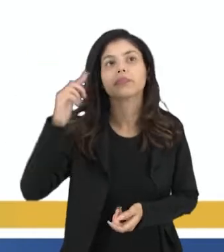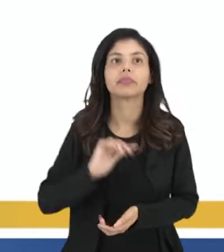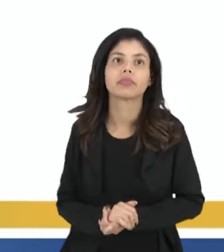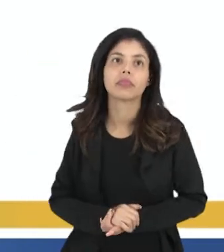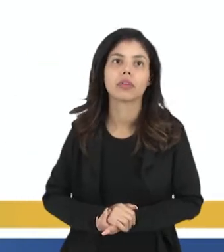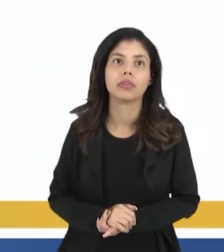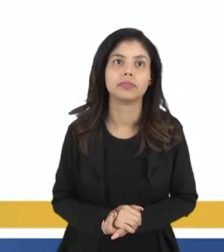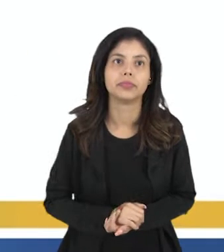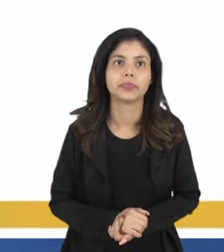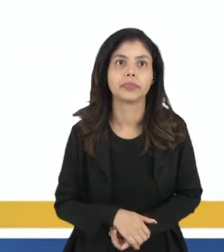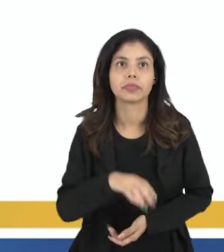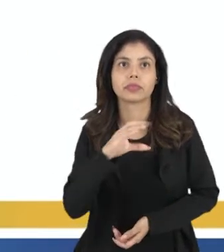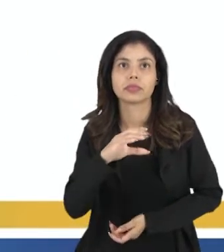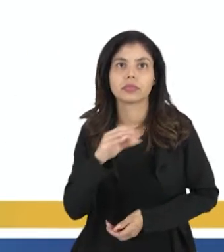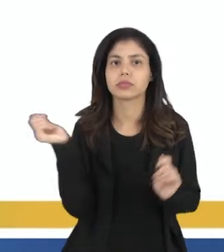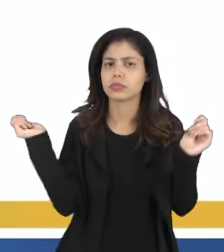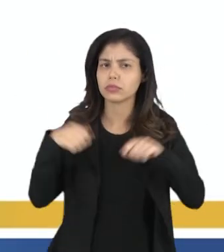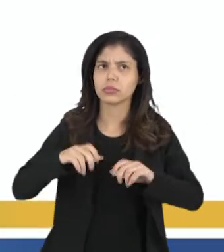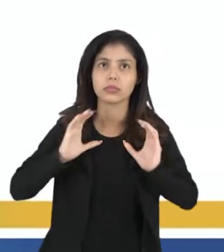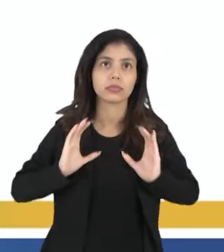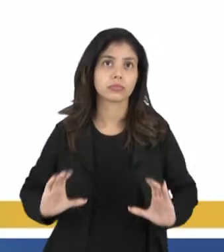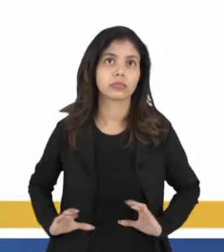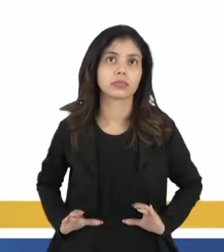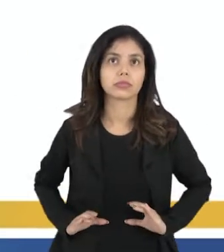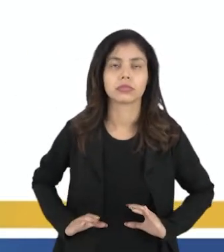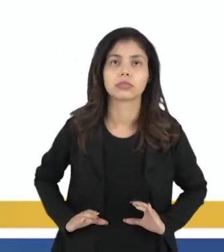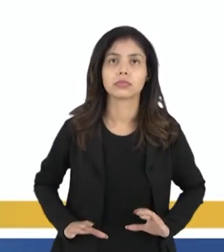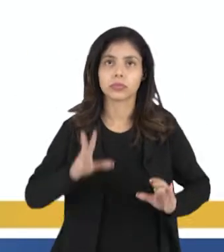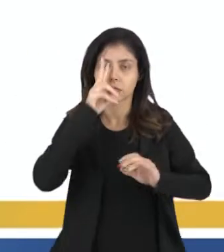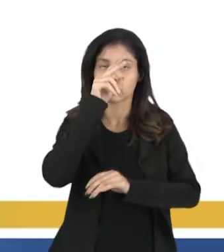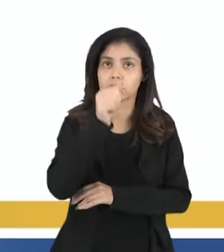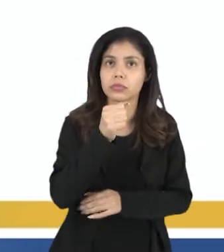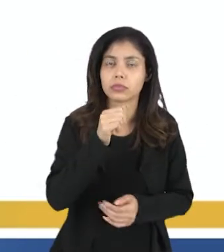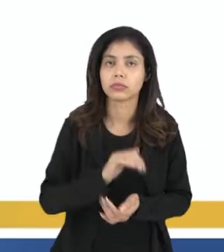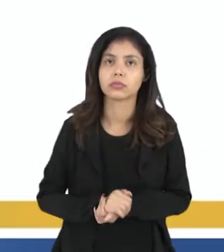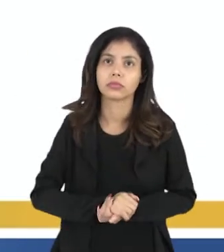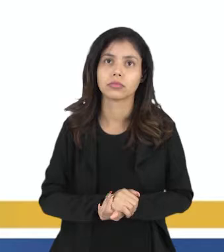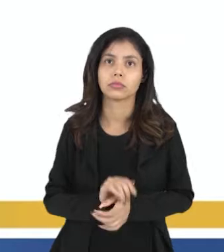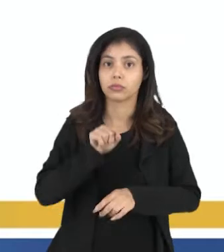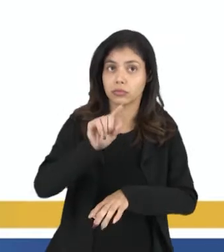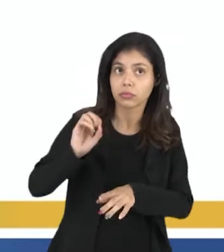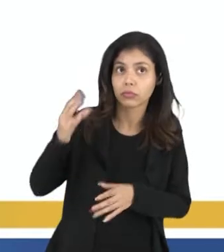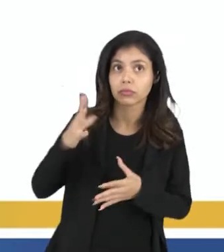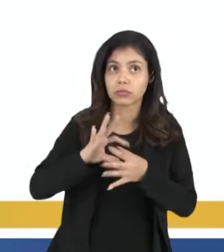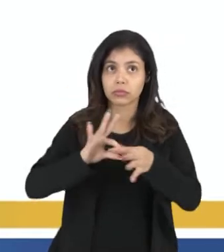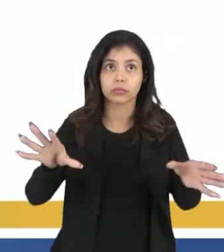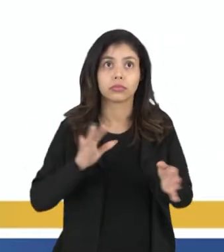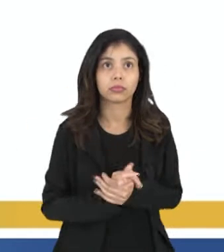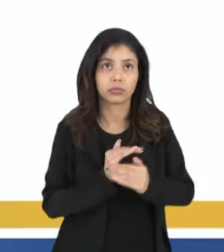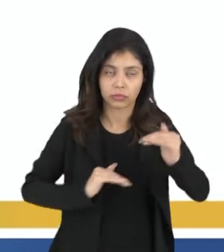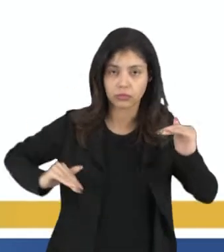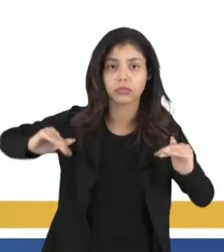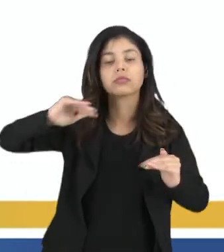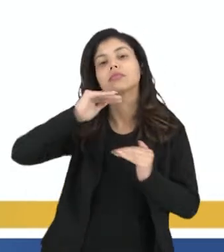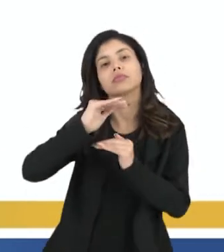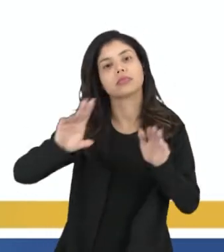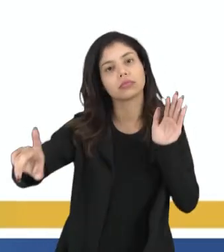alternativas. C, a possibilidade do cidadão participar do poder e, neste caso, livre